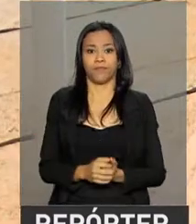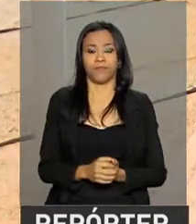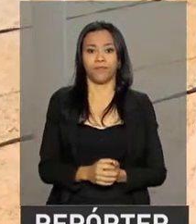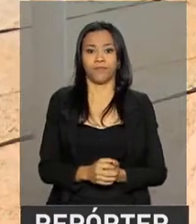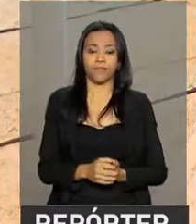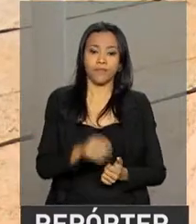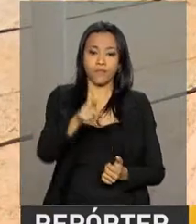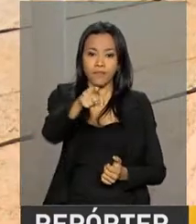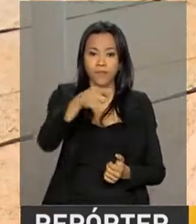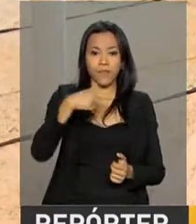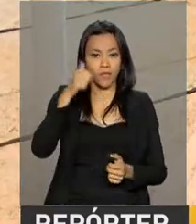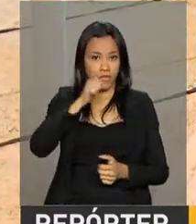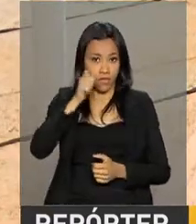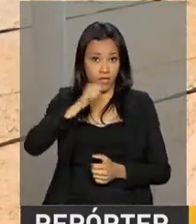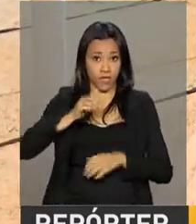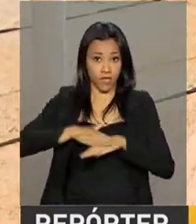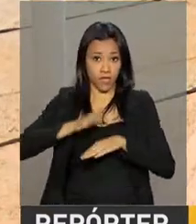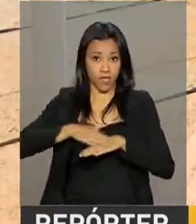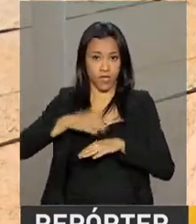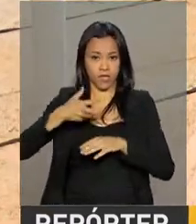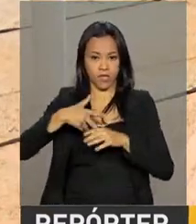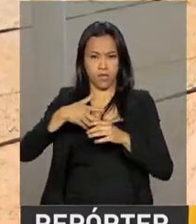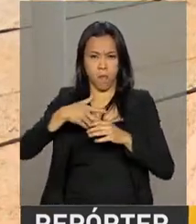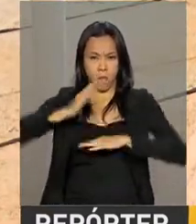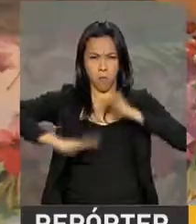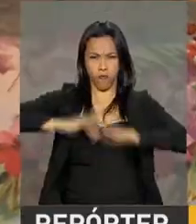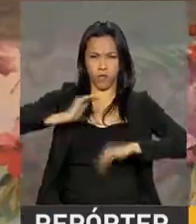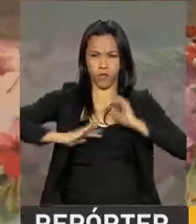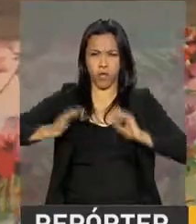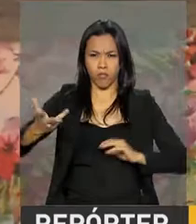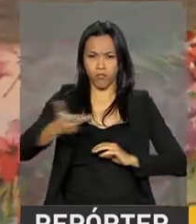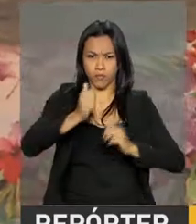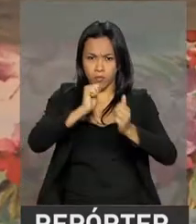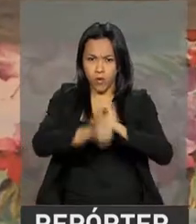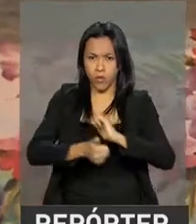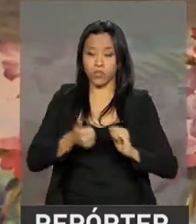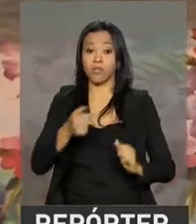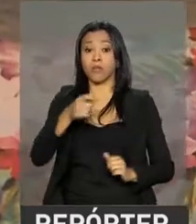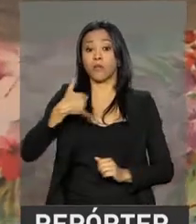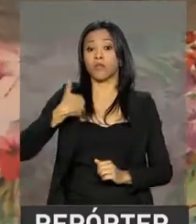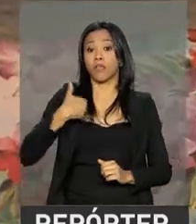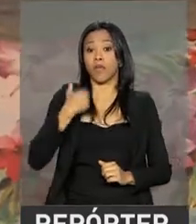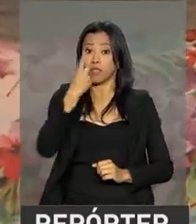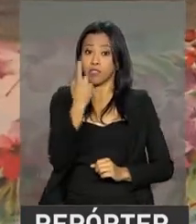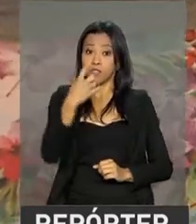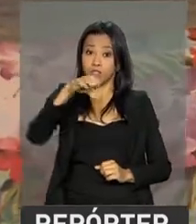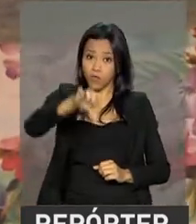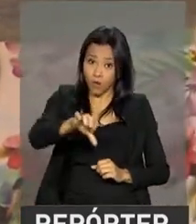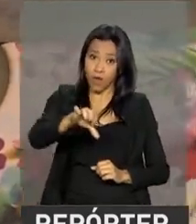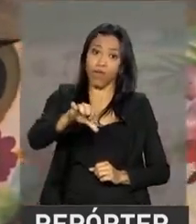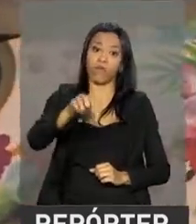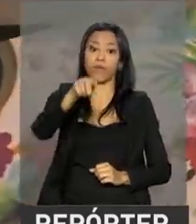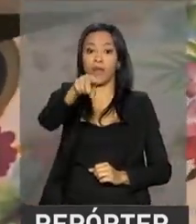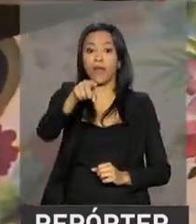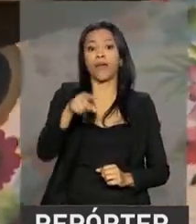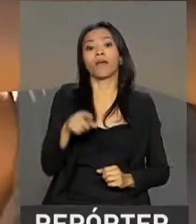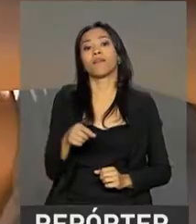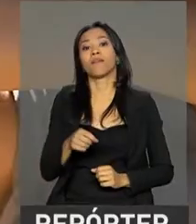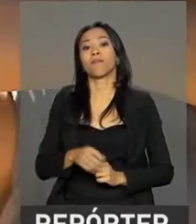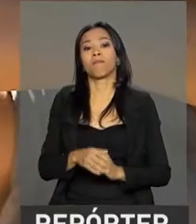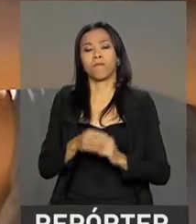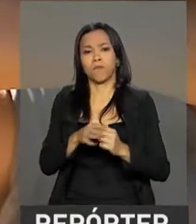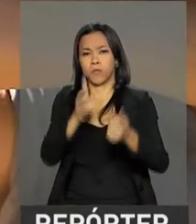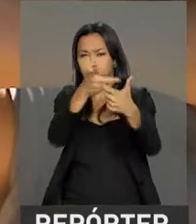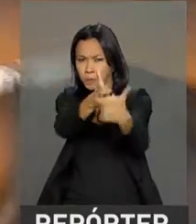Não estava nos planos da Thaís se tornar uma atleta profissional, mas aos 19 anos foi apresentada ao tiro com arco.